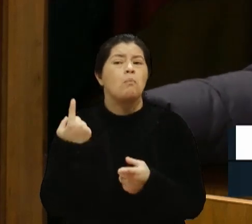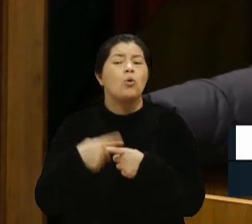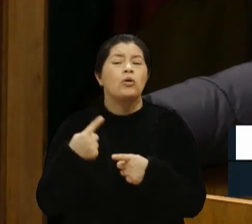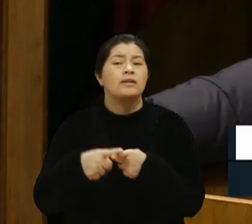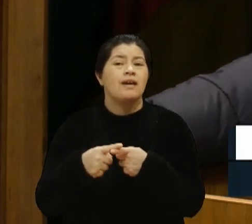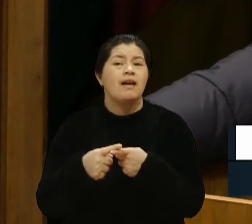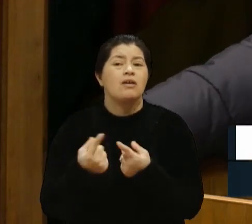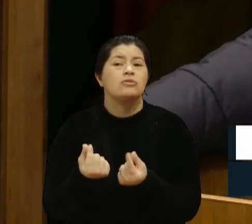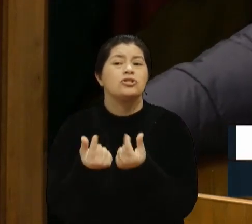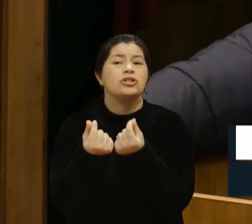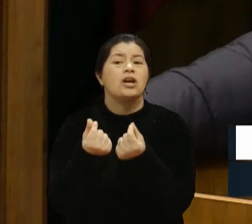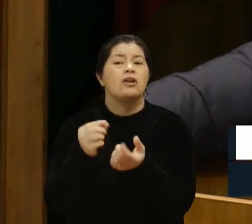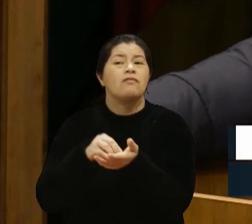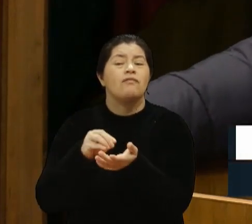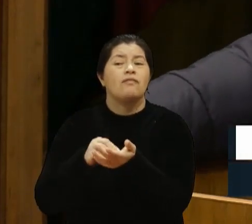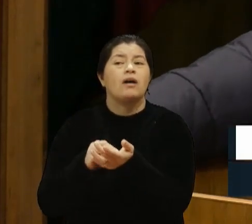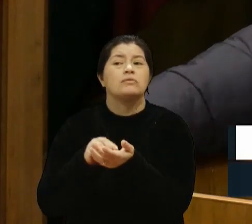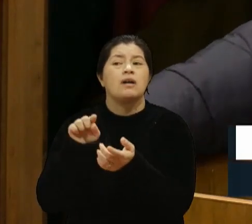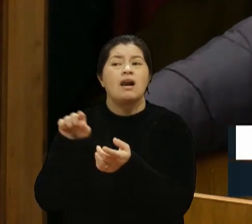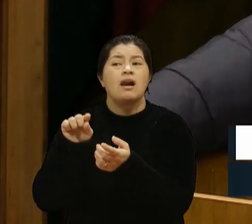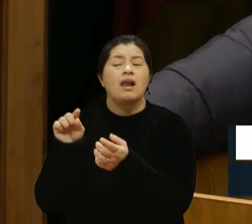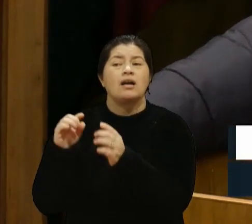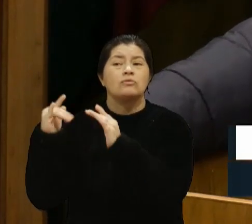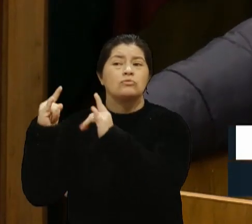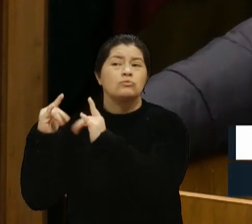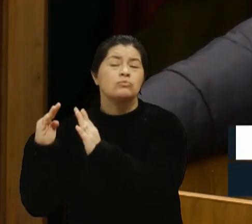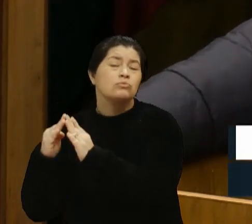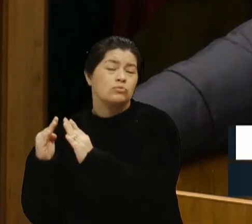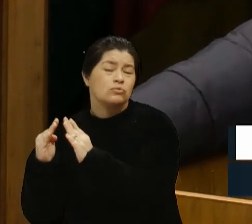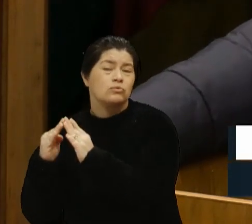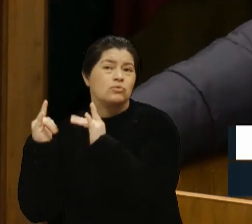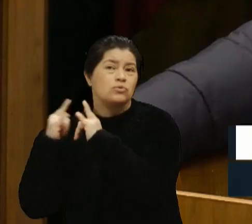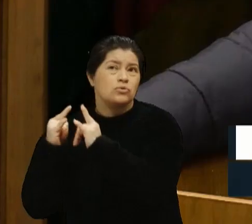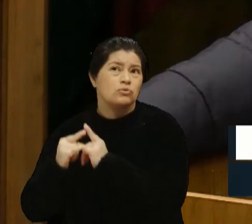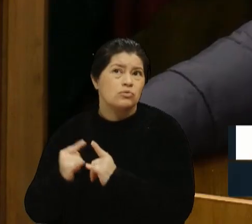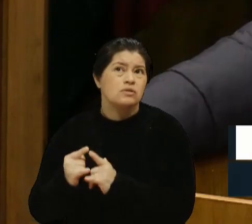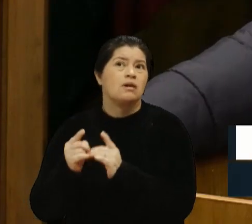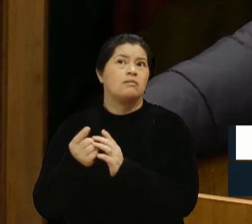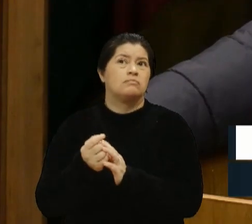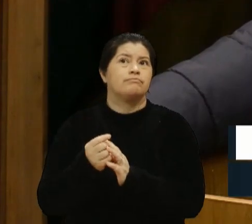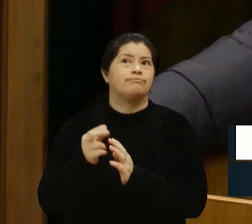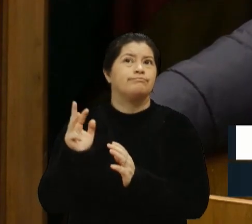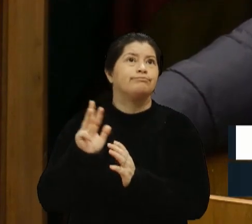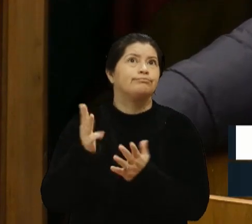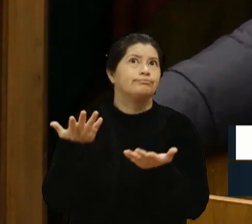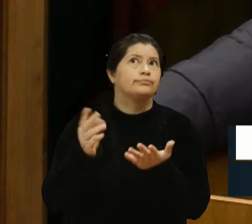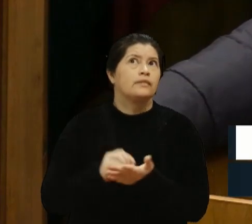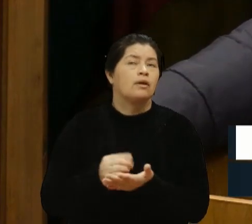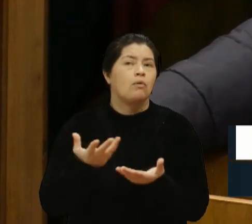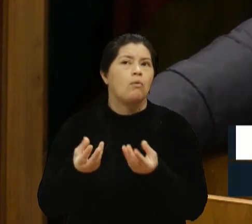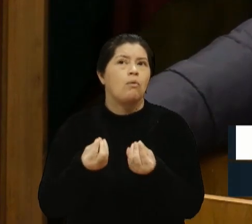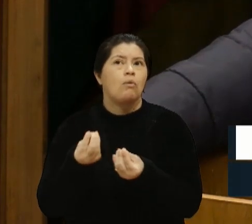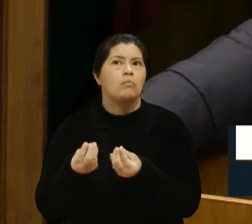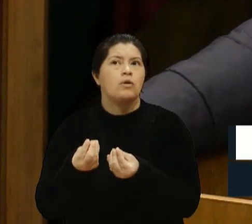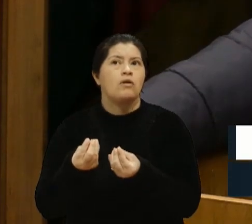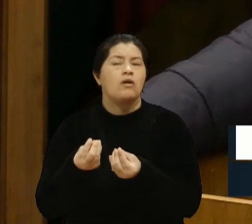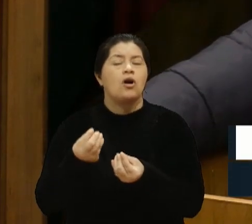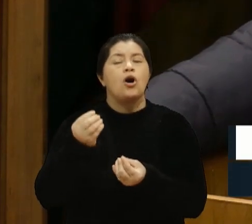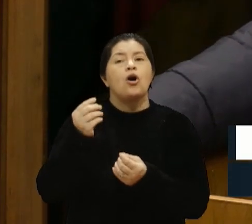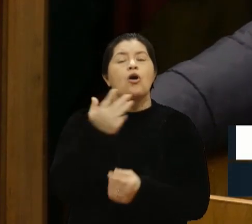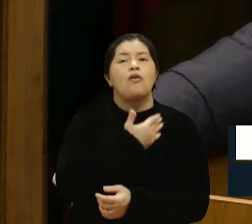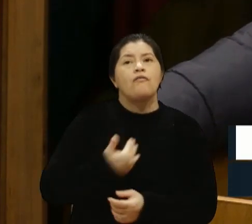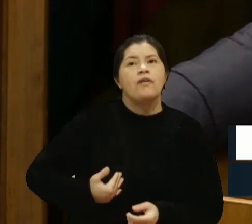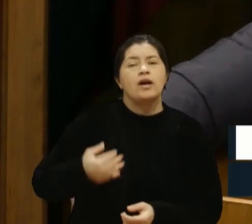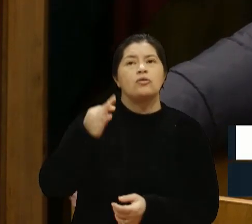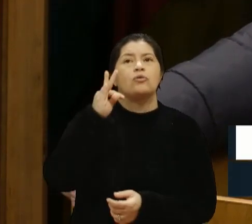comunidades terapêuticas? Porque não há interesse deste governo federal, o governo Lula, em colocar dinheiro em comunidade terapêutica. O governo Temer e o governo